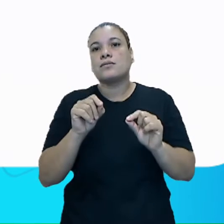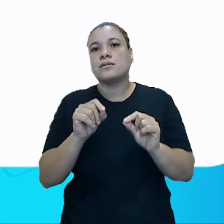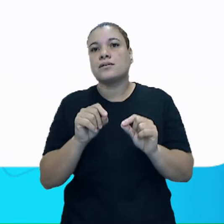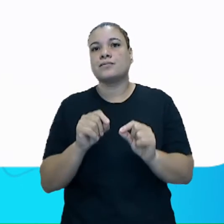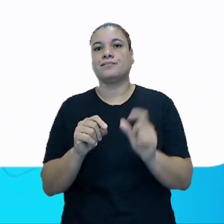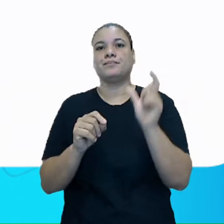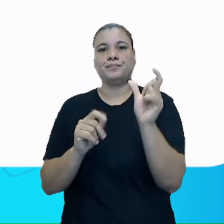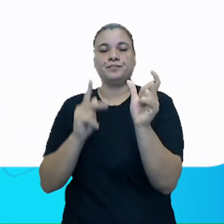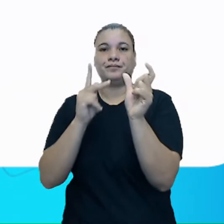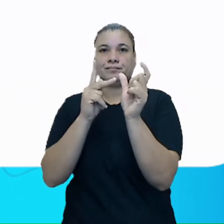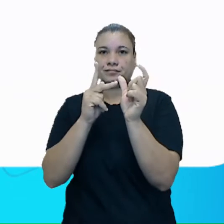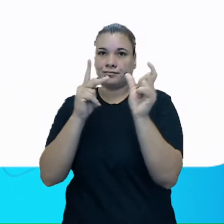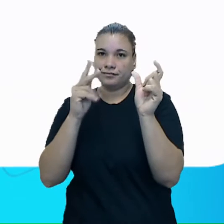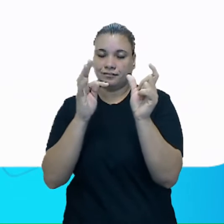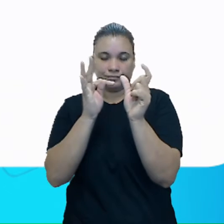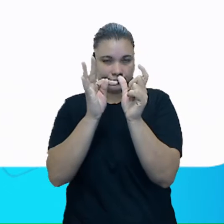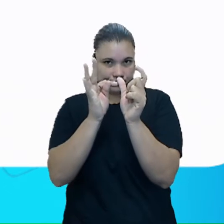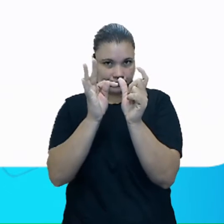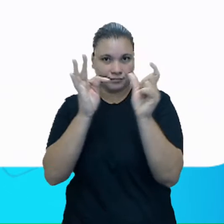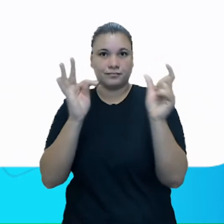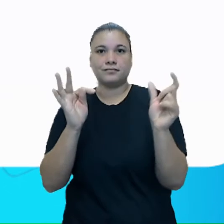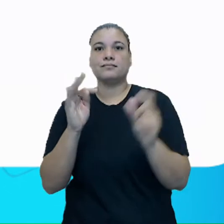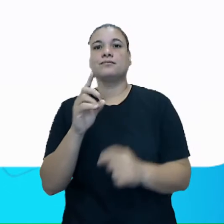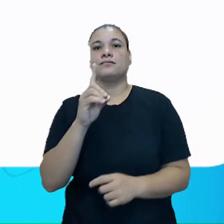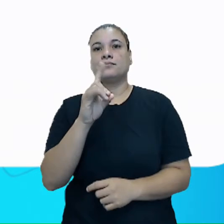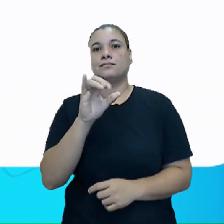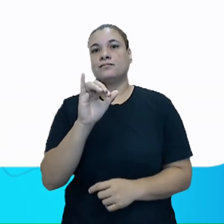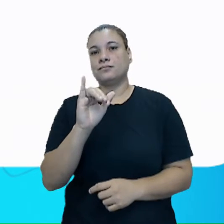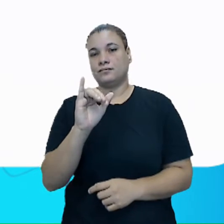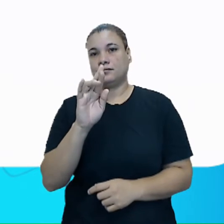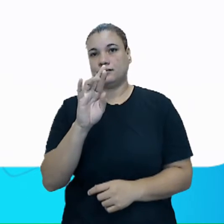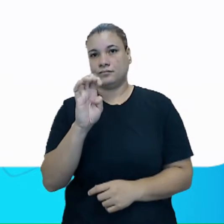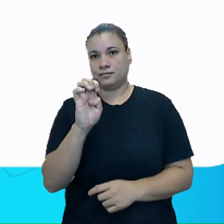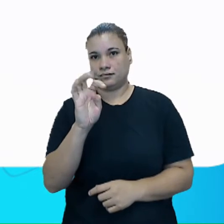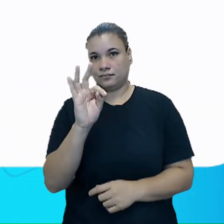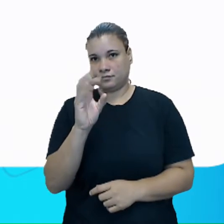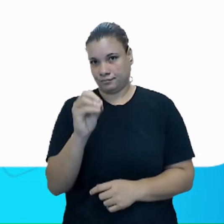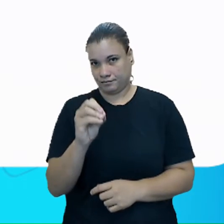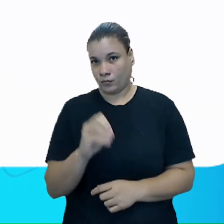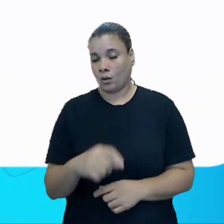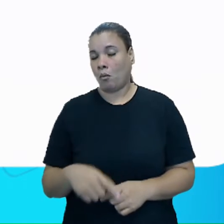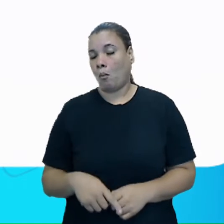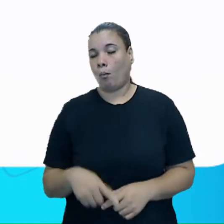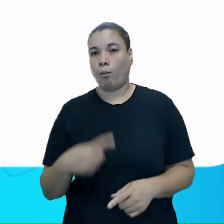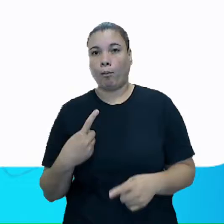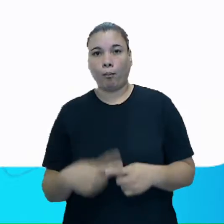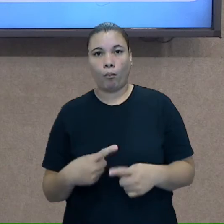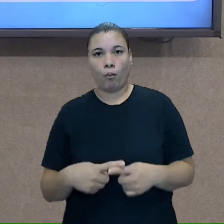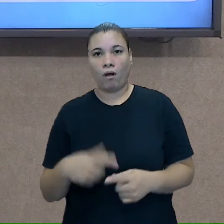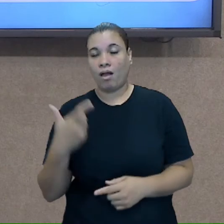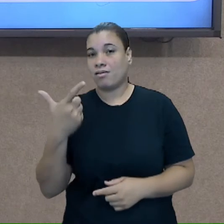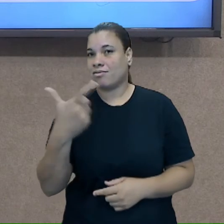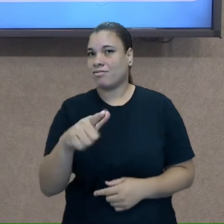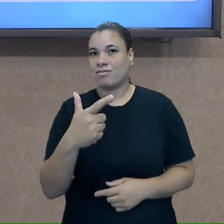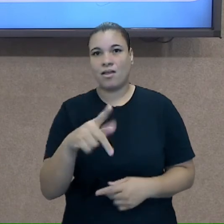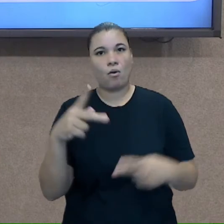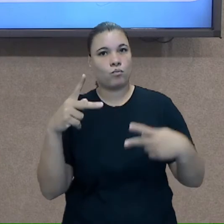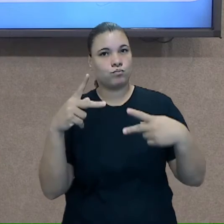aqui, nesse meio, não apresentou nenhuma preposição. E aí eu falei de preposição, né, professora?